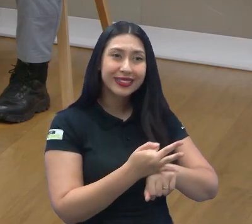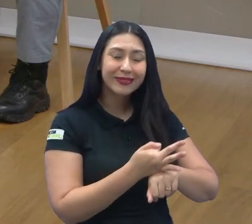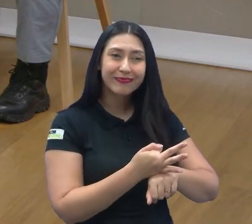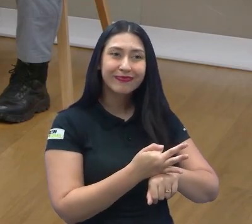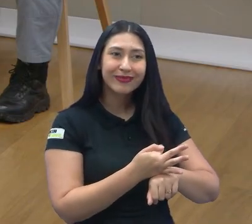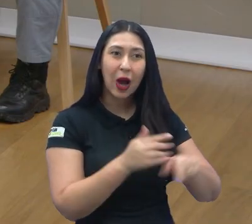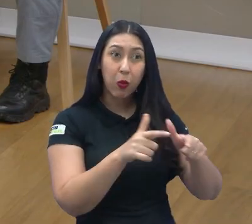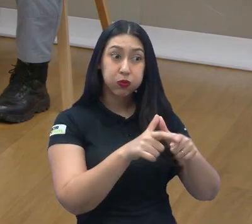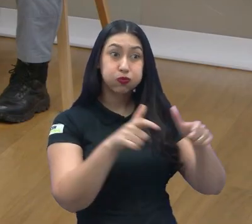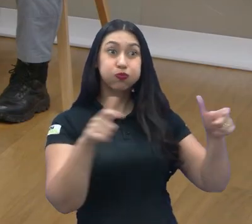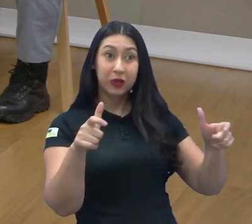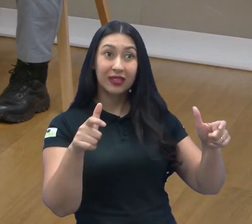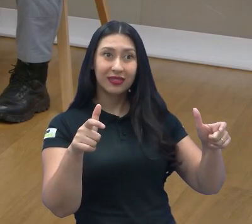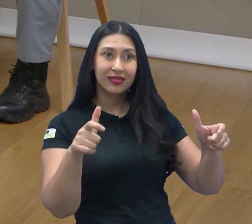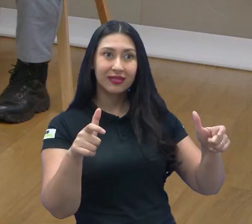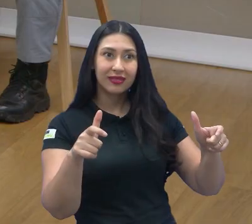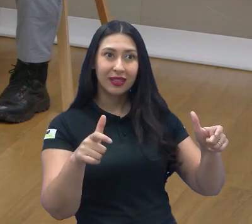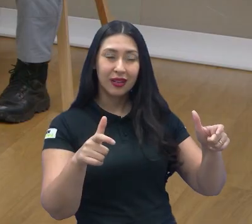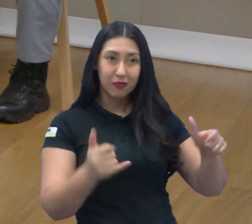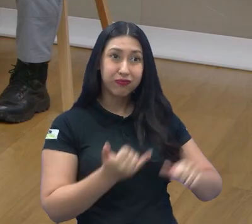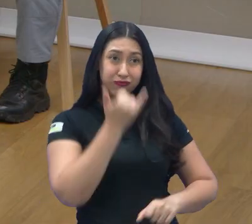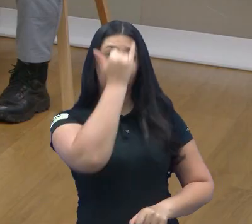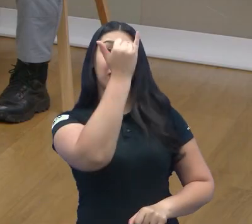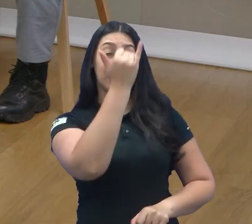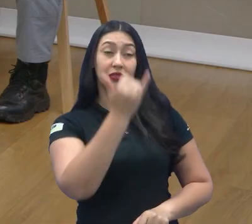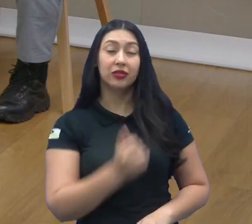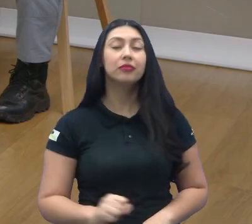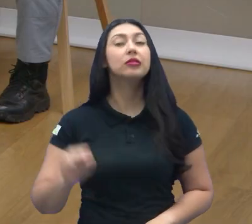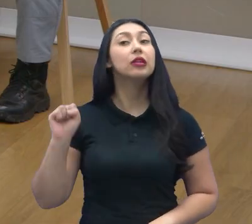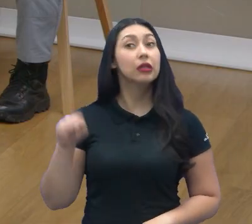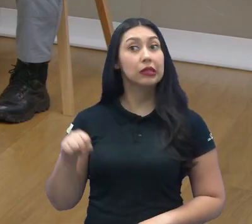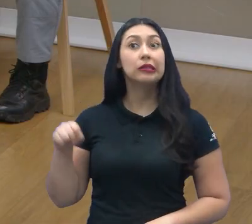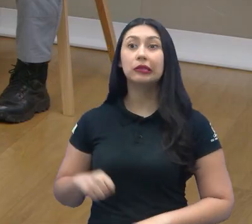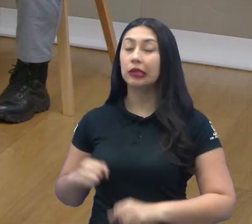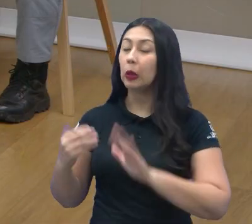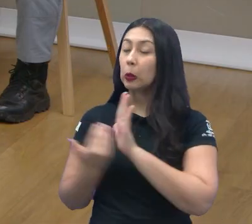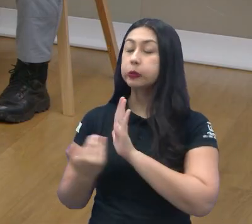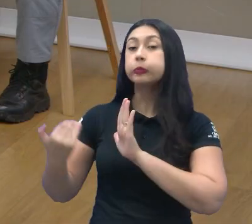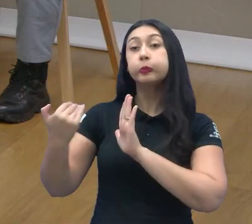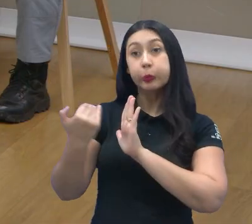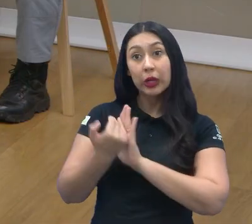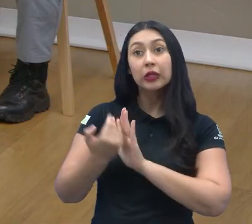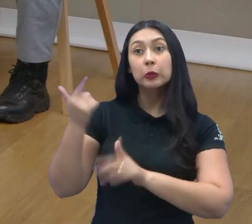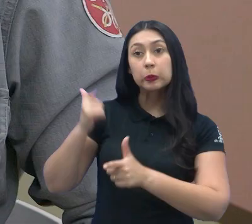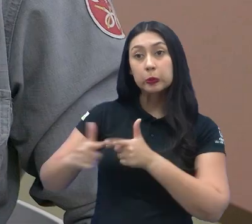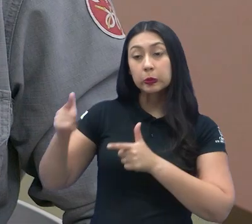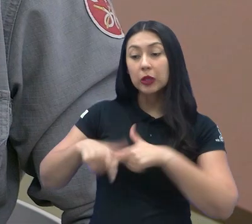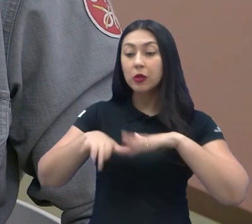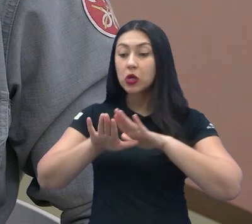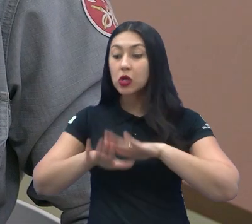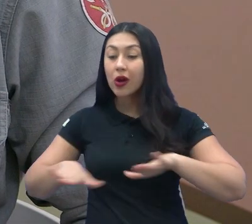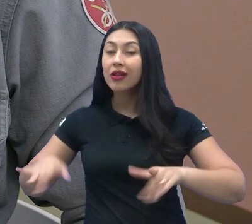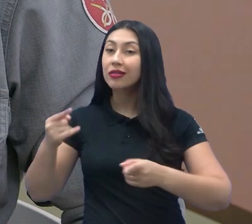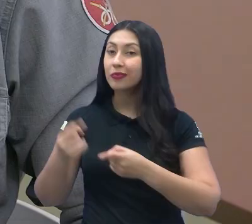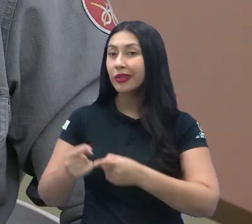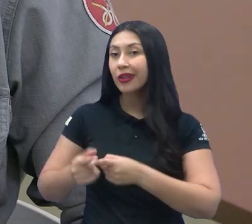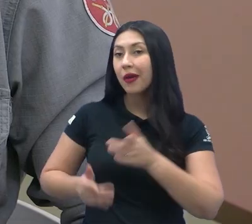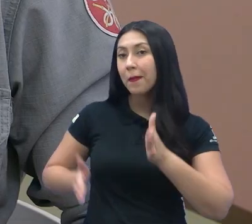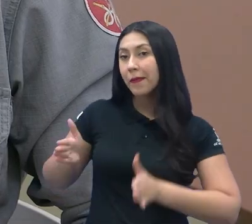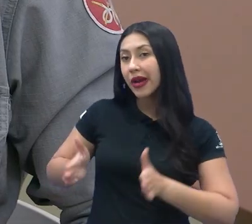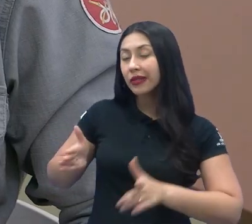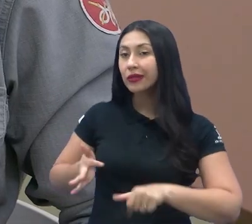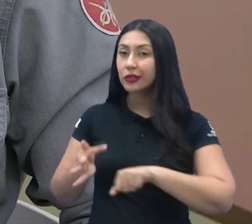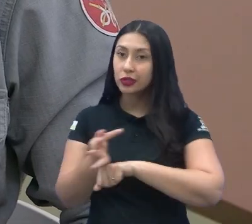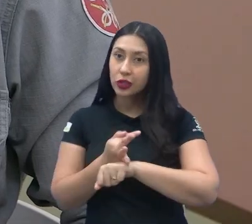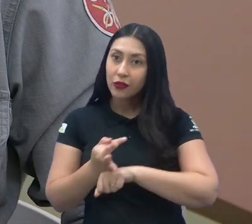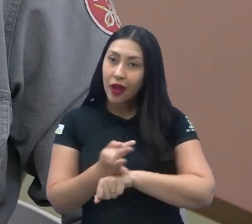vocês mais recebem chamados? Sim, a gente tem um aumento das ocorrências envolvendo crianças justamente por ser esse período de férias, né? Então as crianças